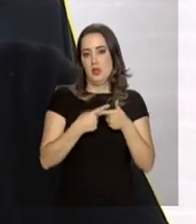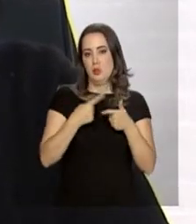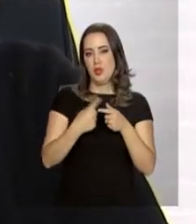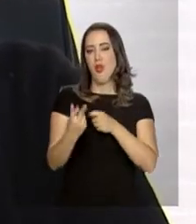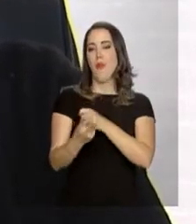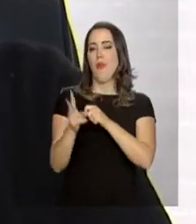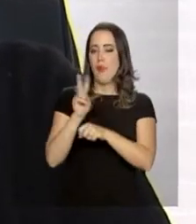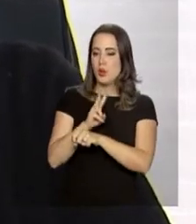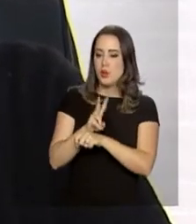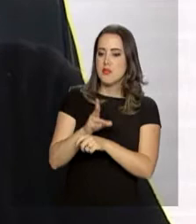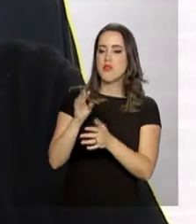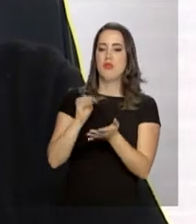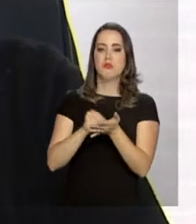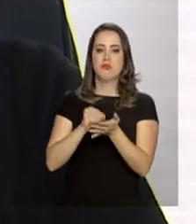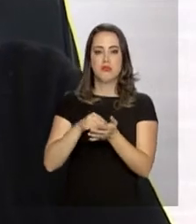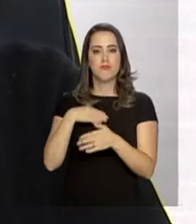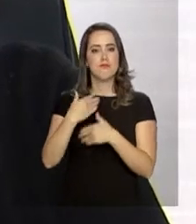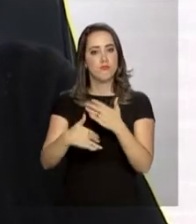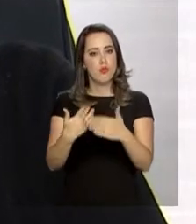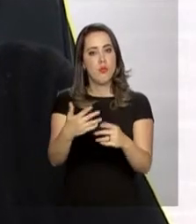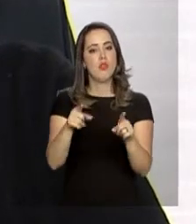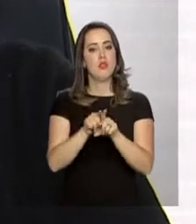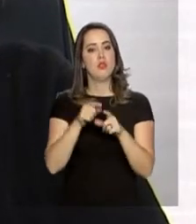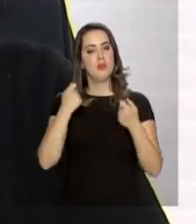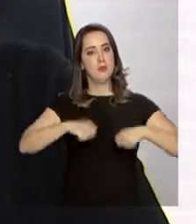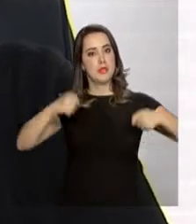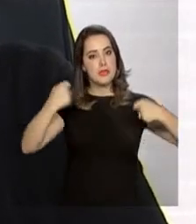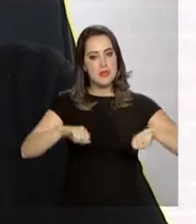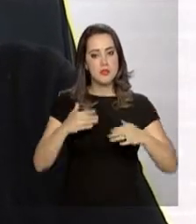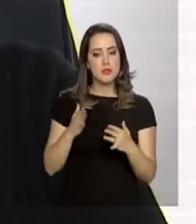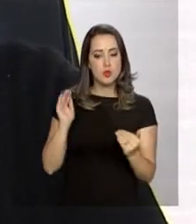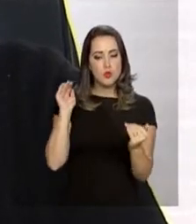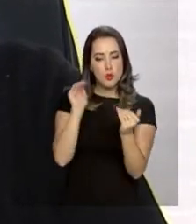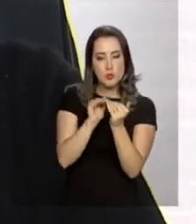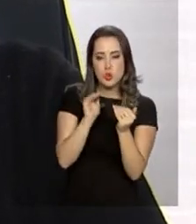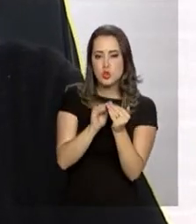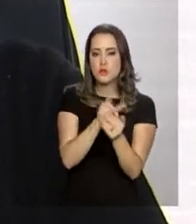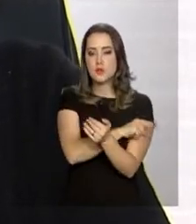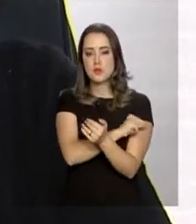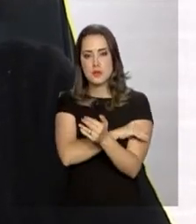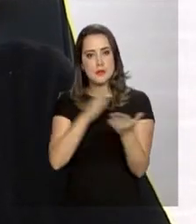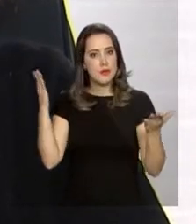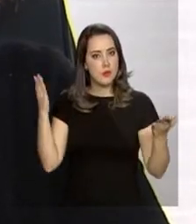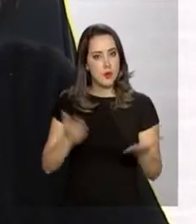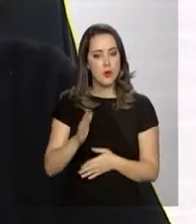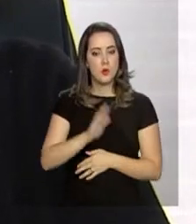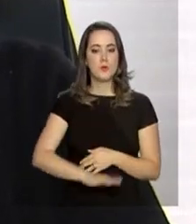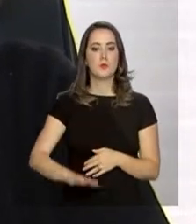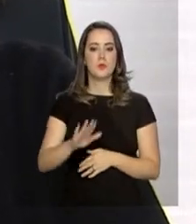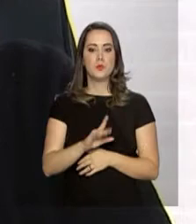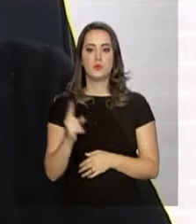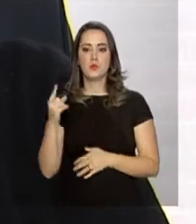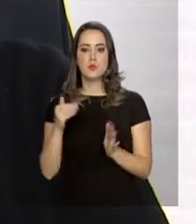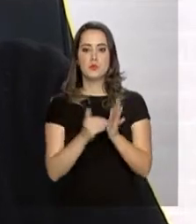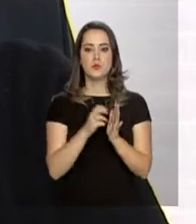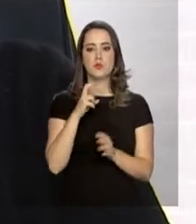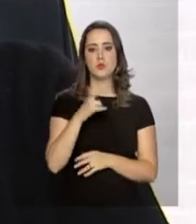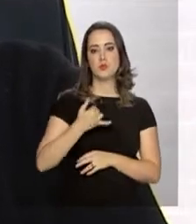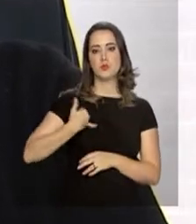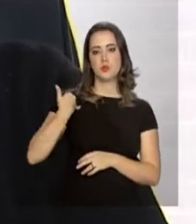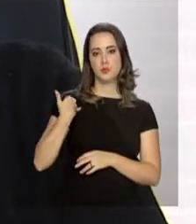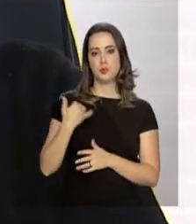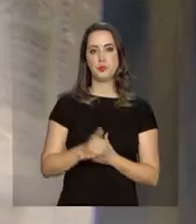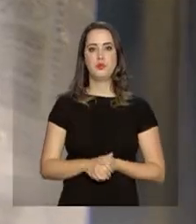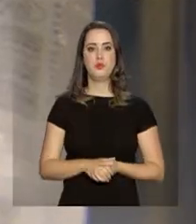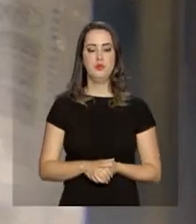garantida ainda para toda a vida por isso a necessidade de concentrar na nossa vacinação agora as crianças de um a menores de 5 anos